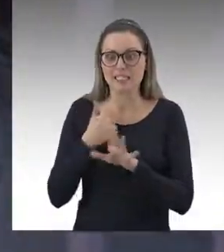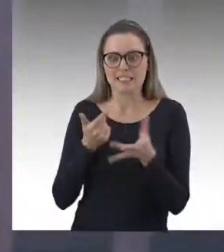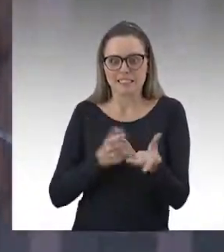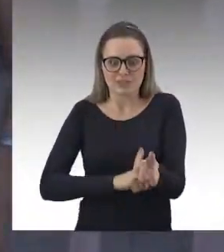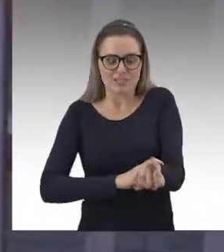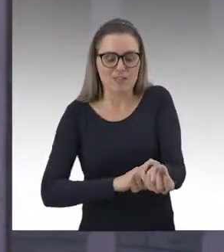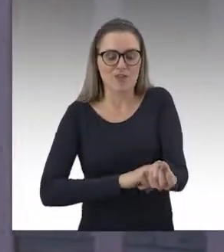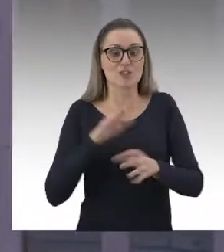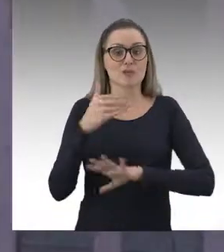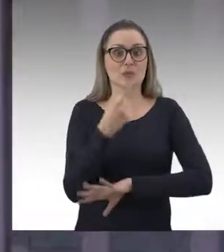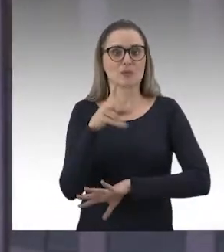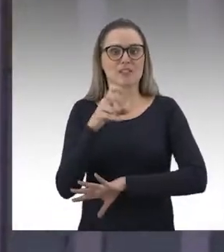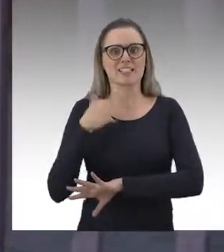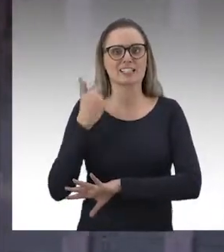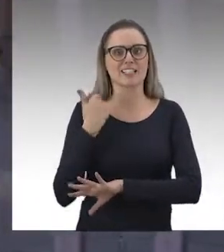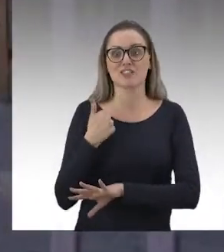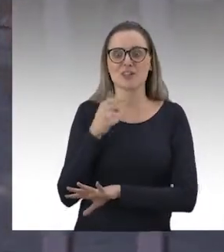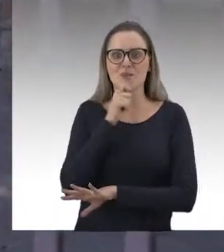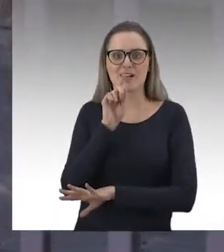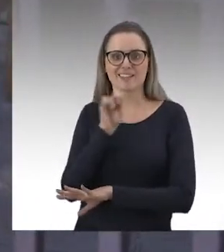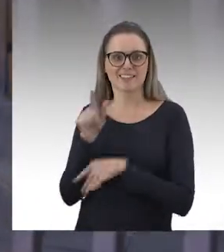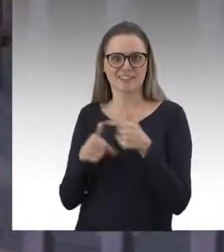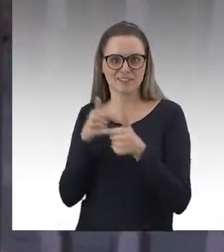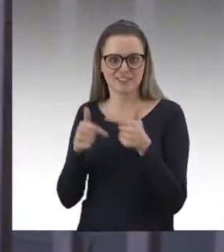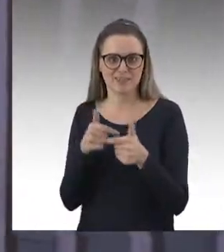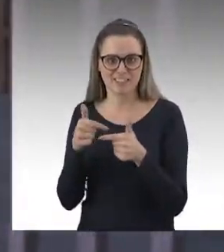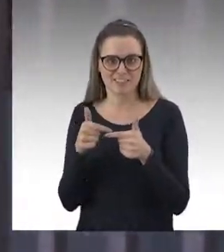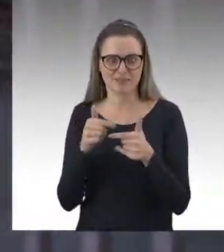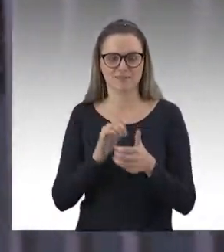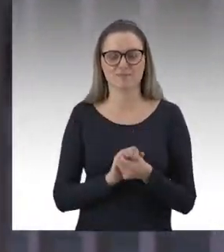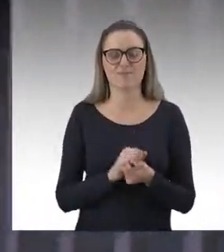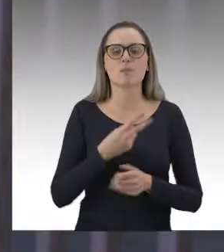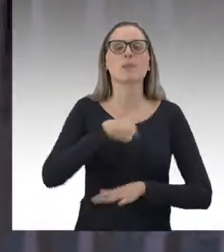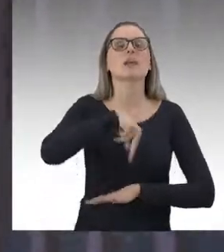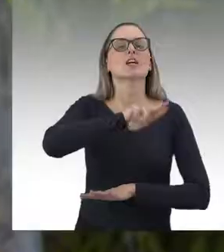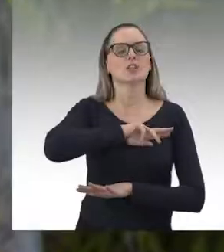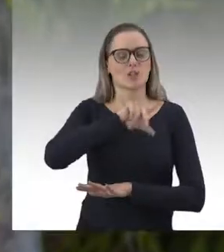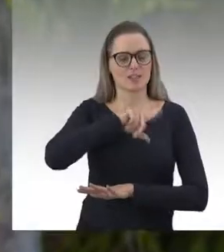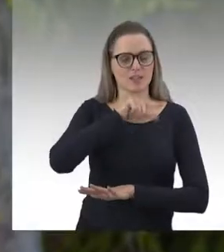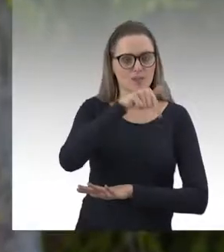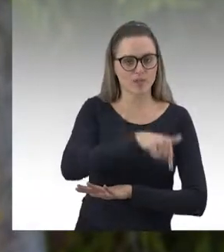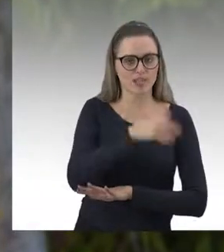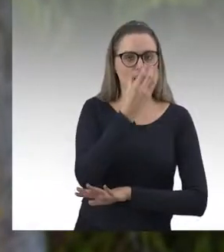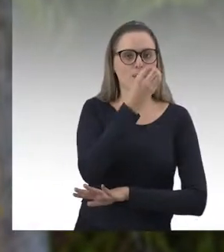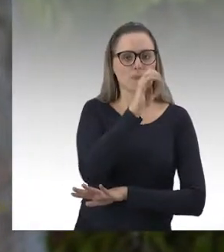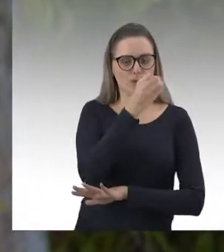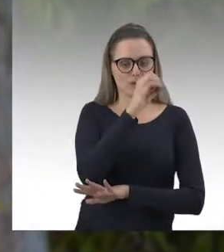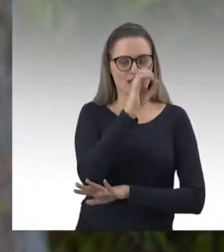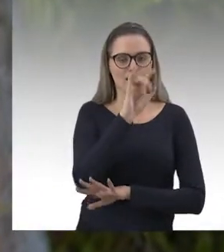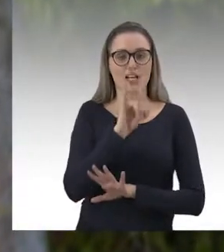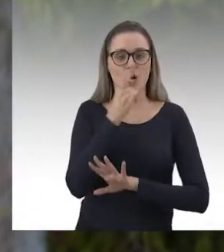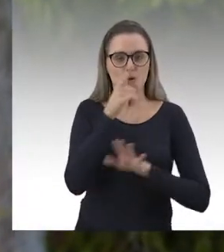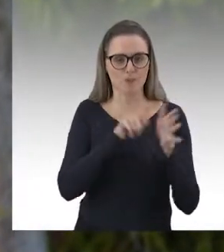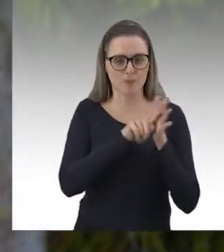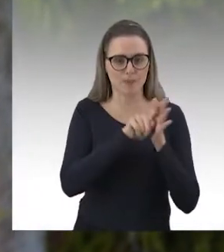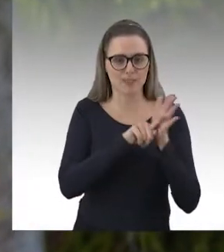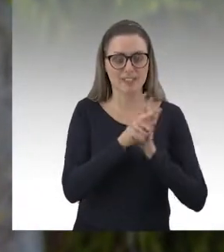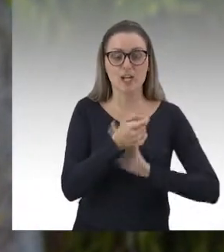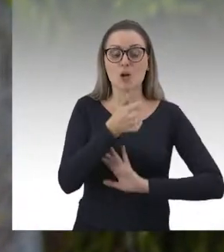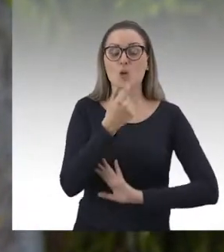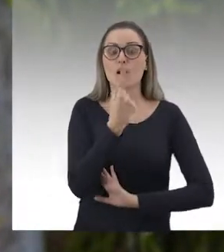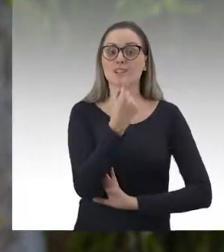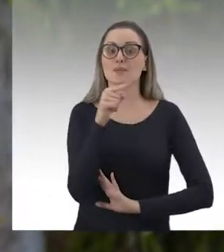desesperada quando cheguei 15 anos e ainda não estava trabalhando. Nós temos em Porto Alegre, segundo o último levantamento, quase